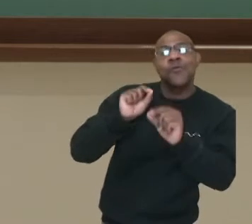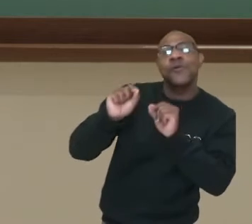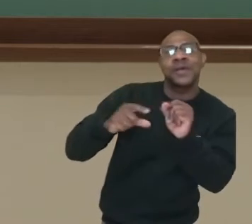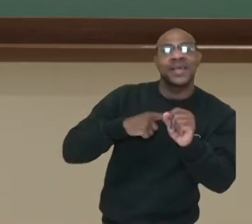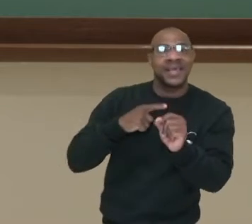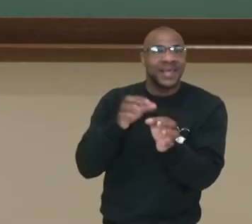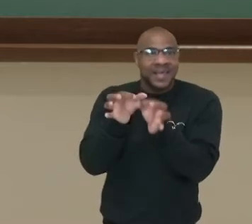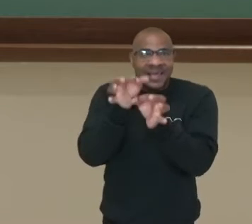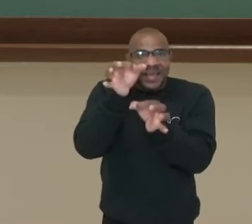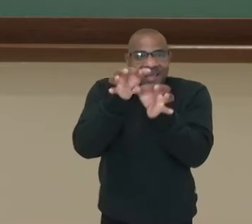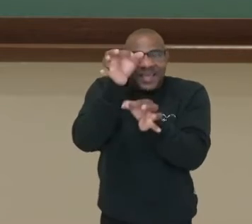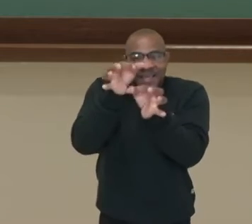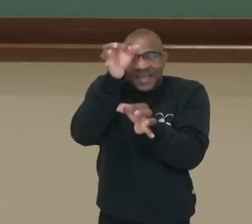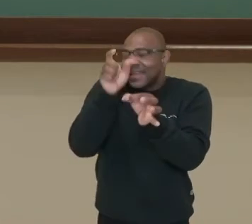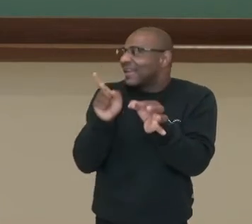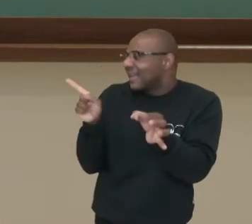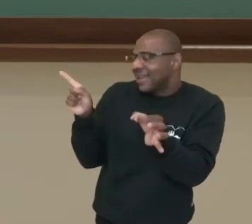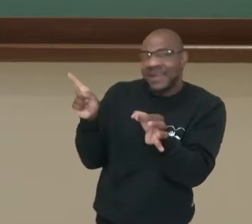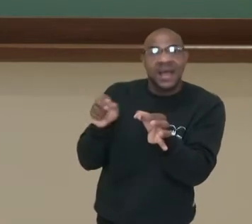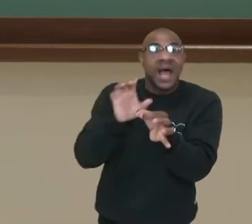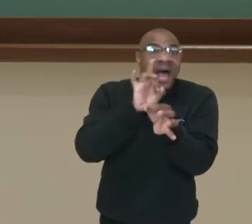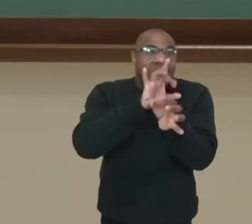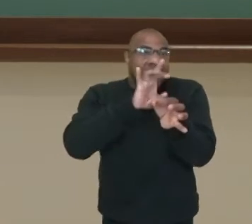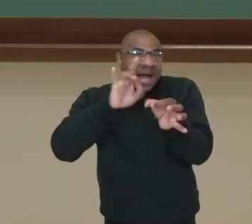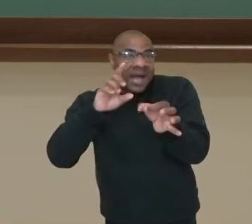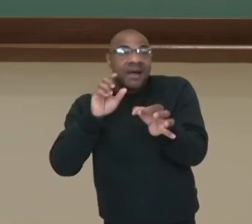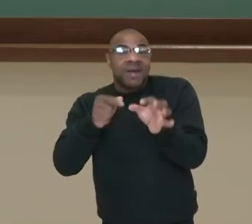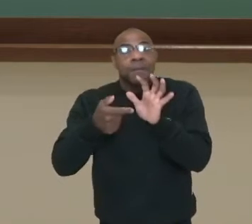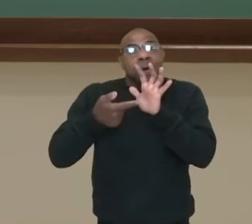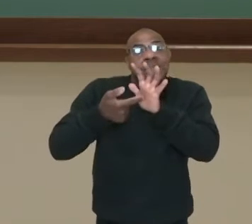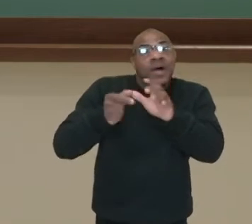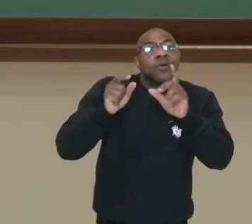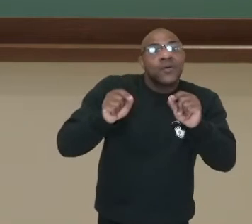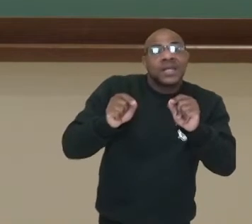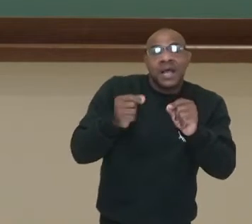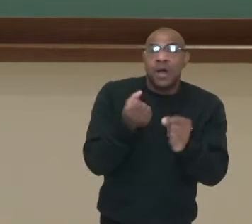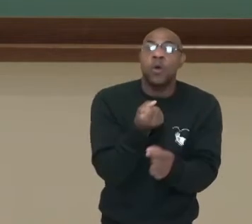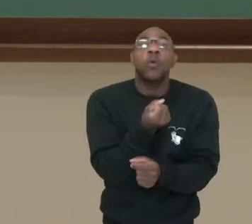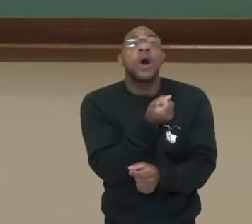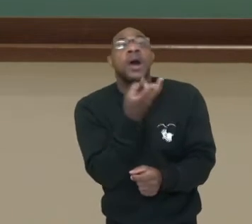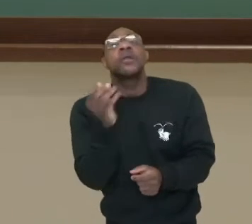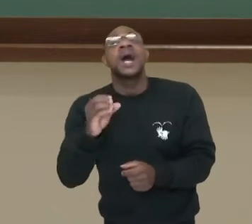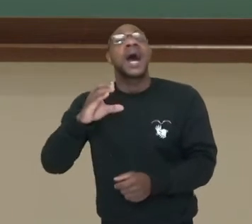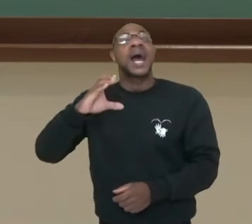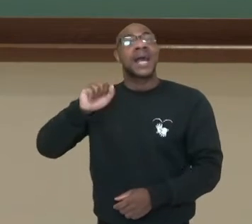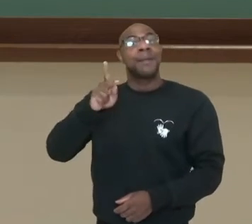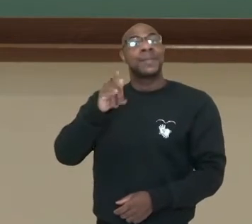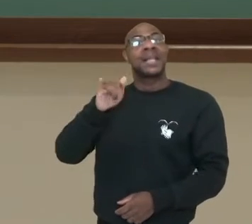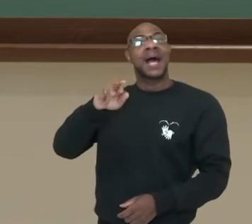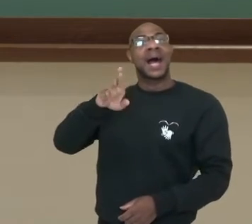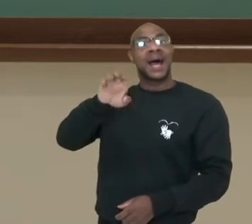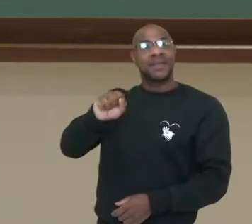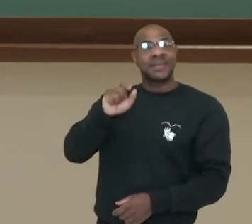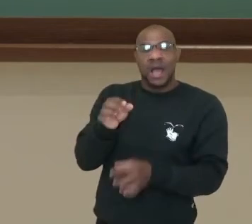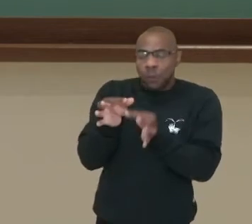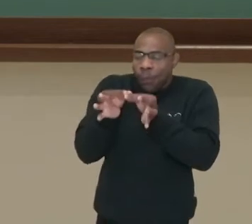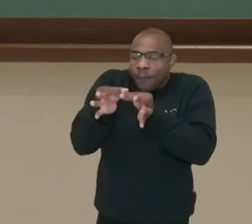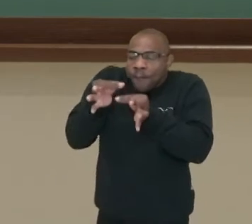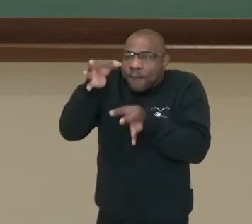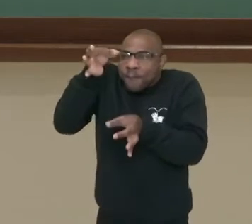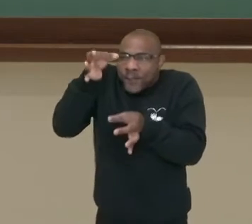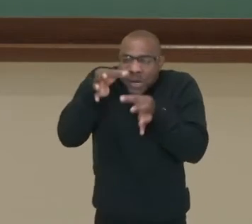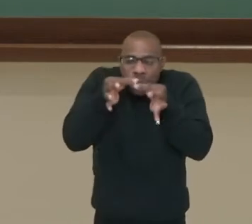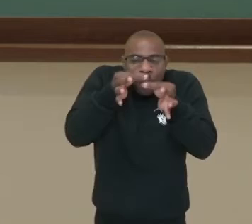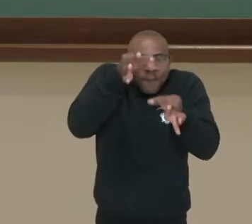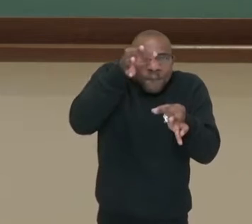com os capilares sanguíneos. Então, cada alvéolo vai apresentar uma grande quantidade de capilares, que são aqueles vasos bem fininhos, né? Ao